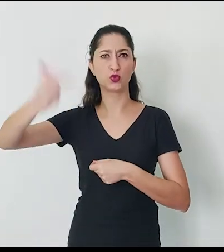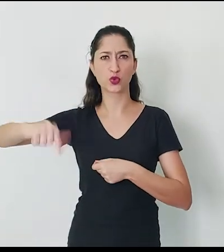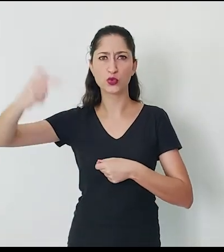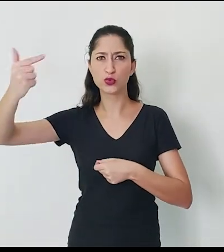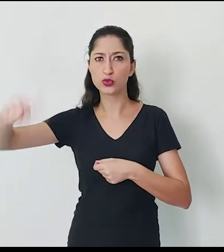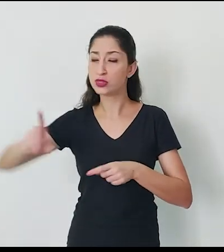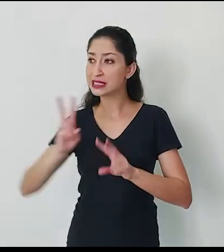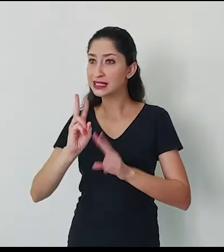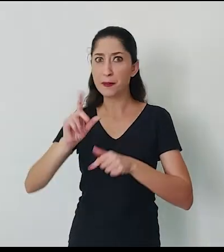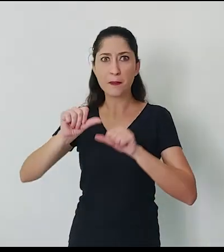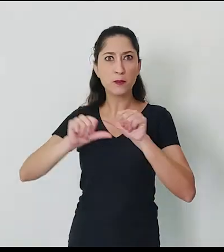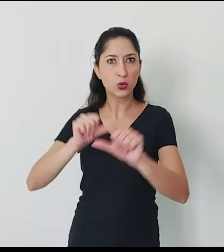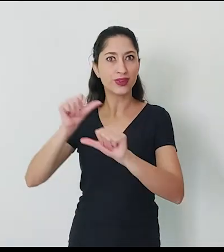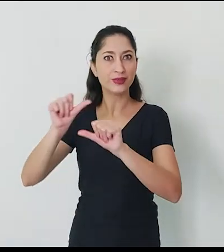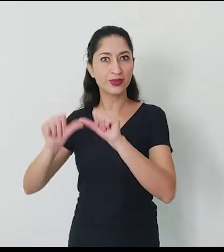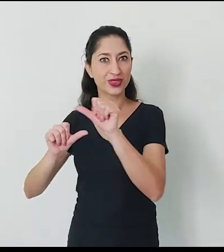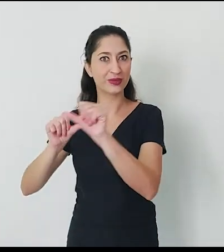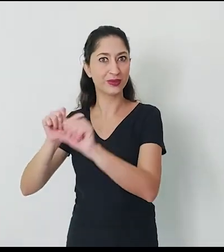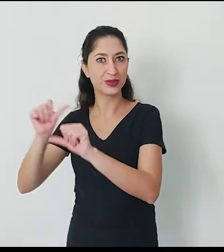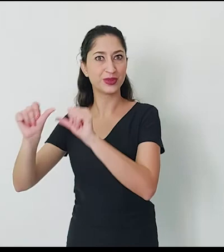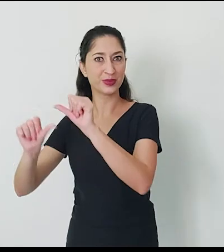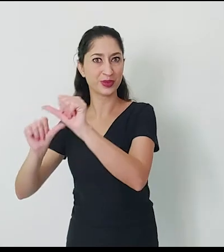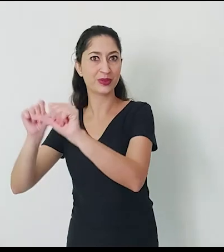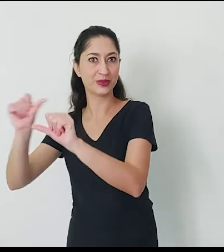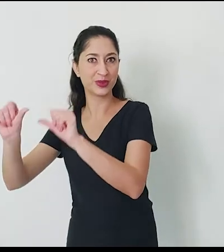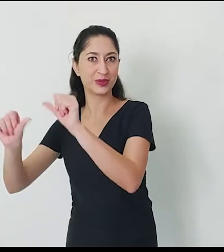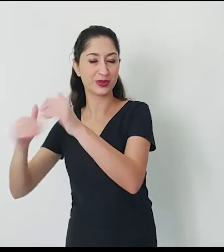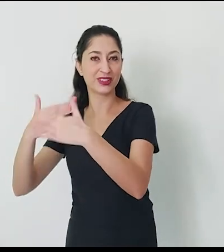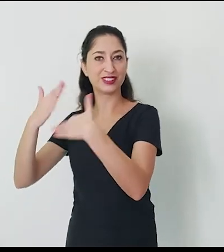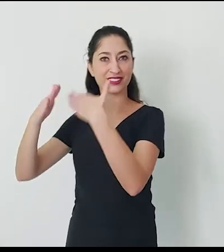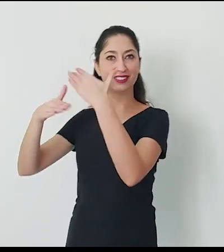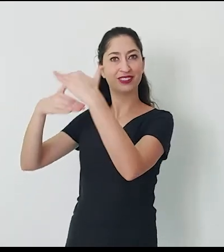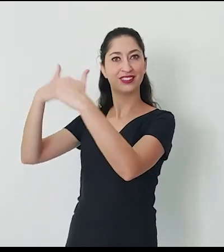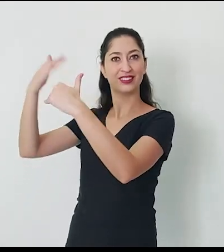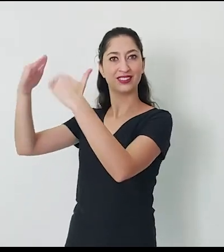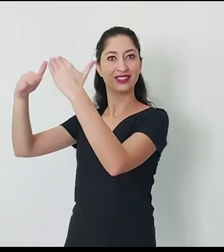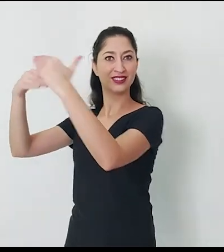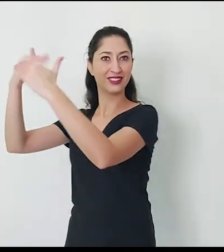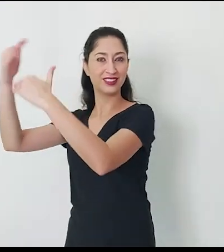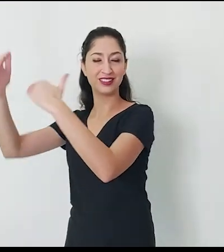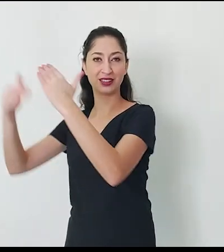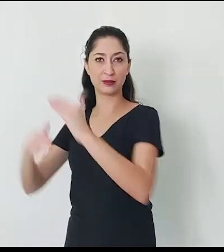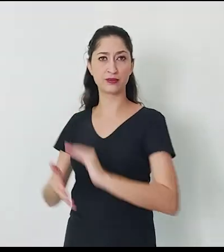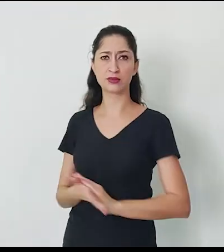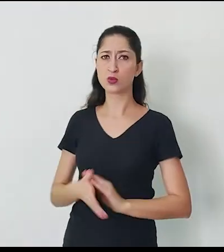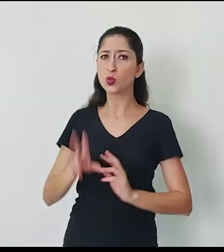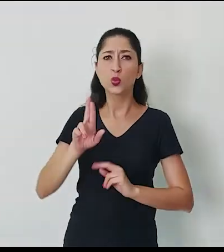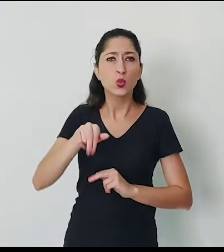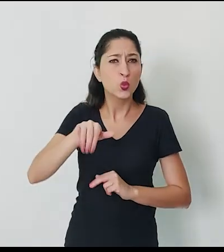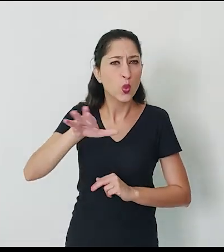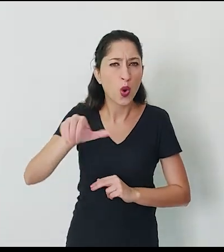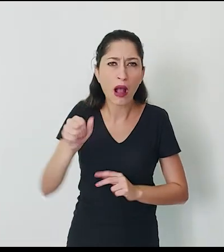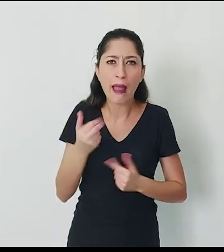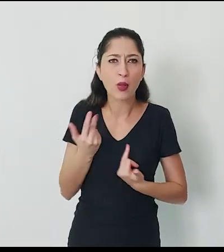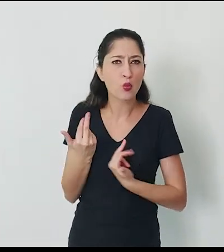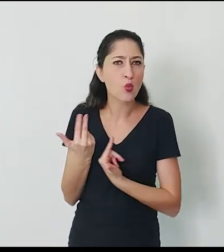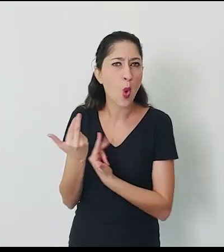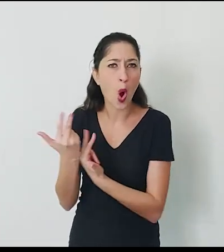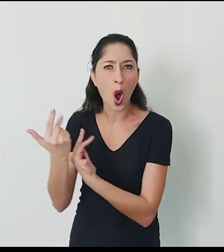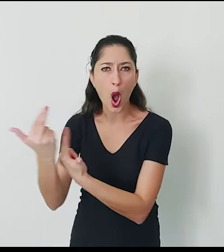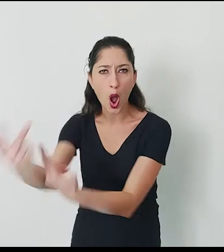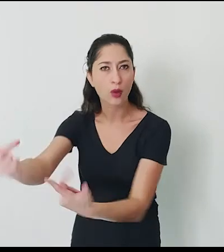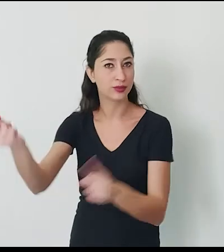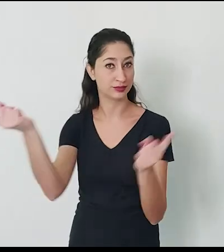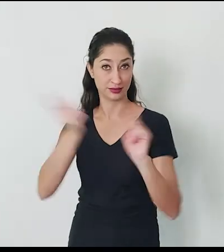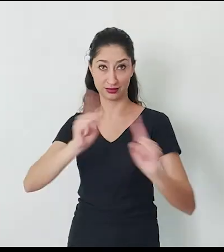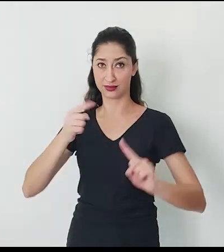né? Então, assim, você está repetindo uma coisa, na verdade, você está sempre evoluindo, né?